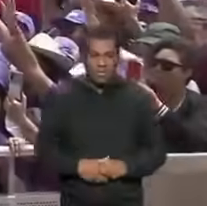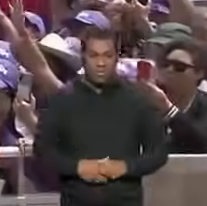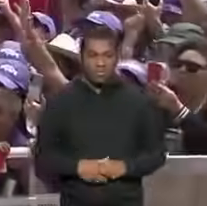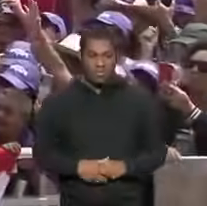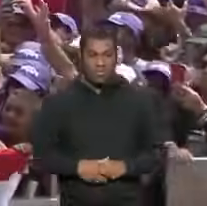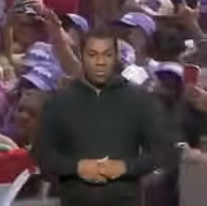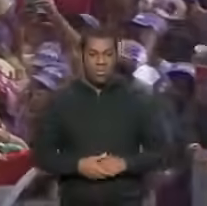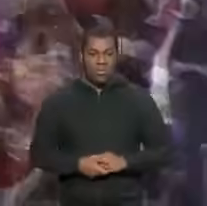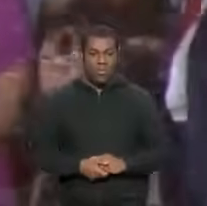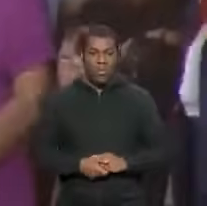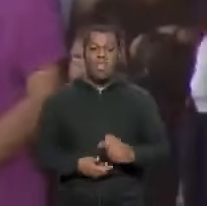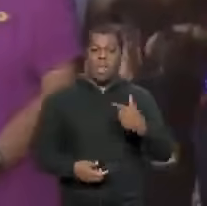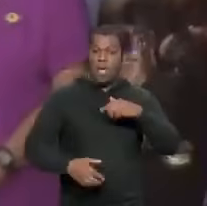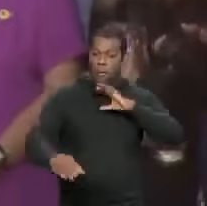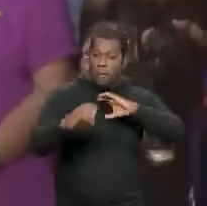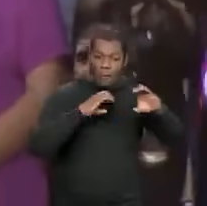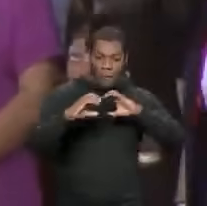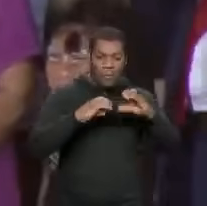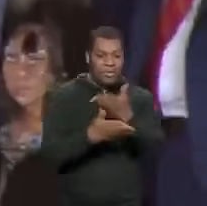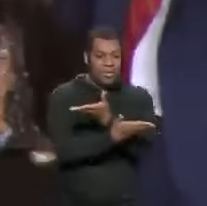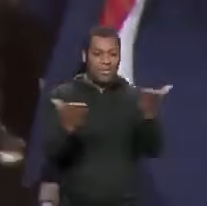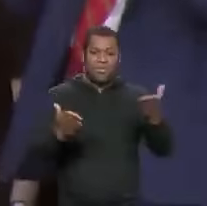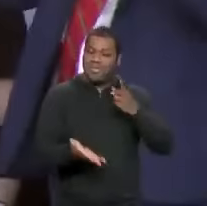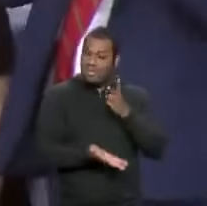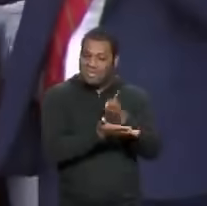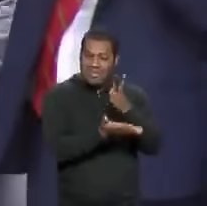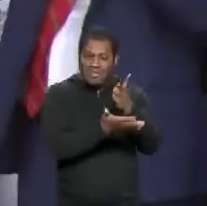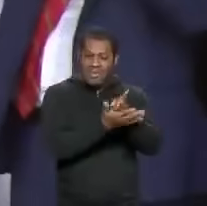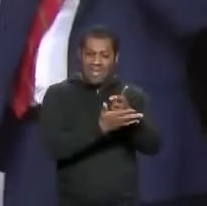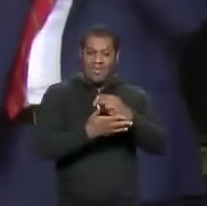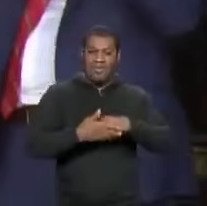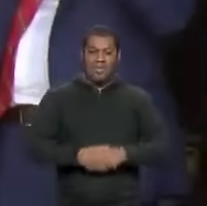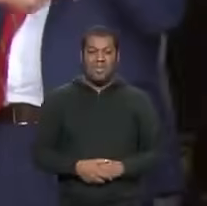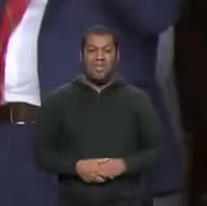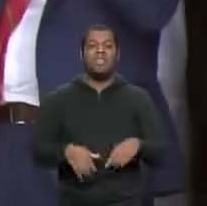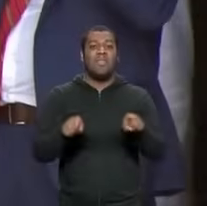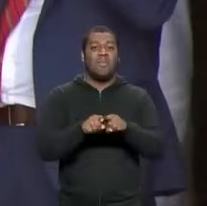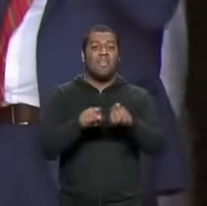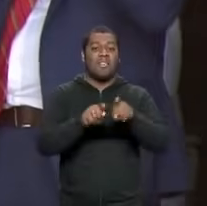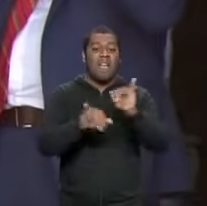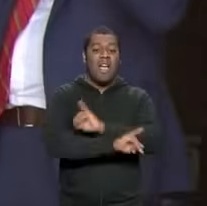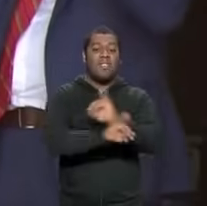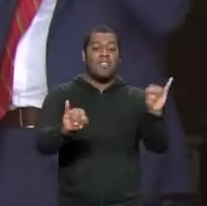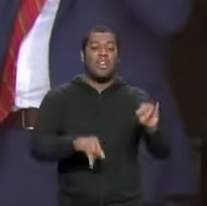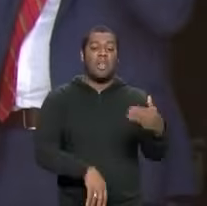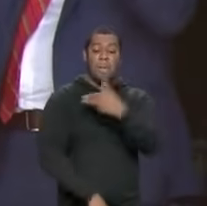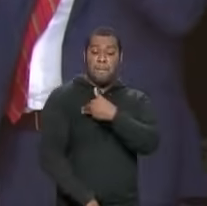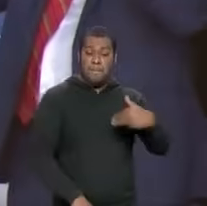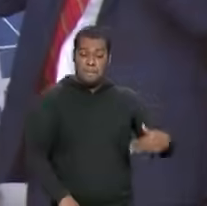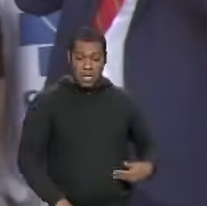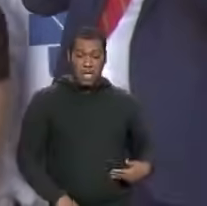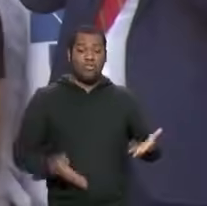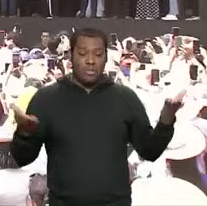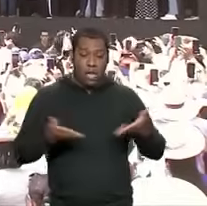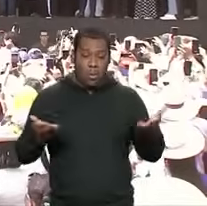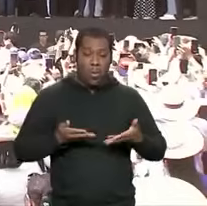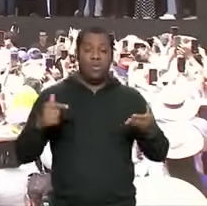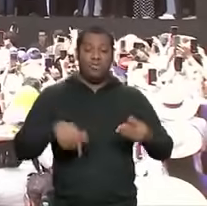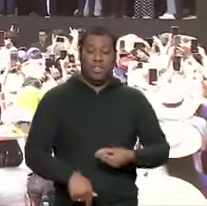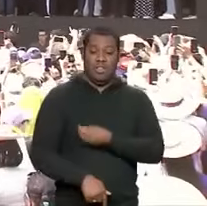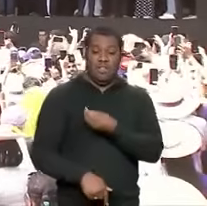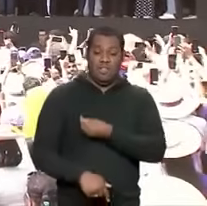negará a conversar com vocês eu quero que vocês saiba que todos esses ministros e minitas que estão aqui